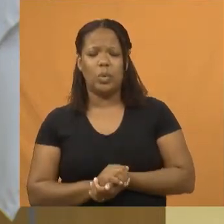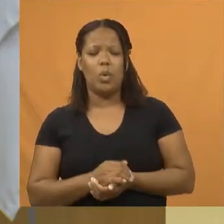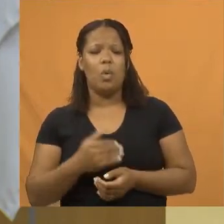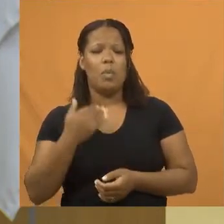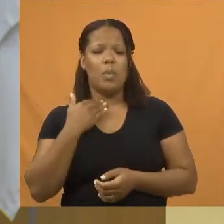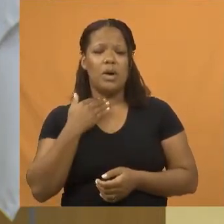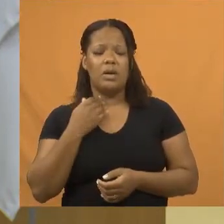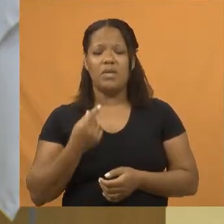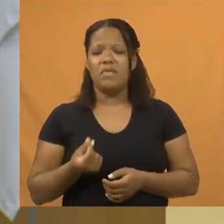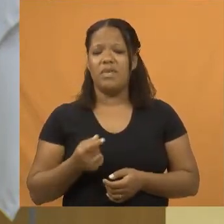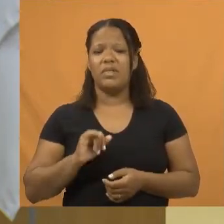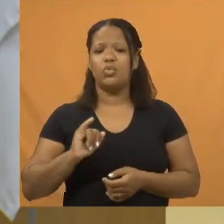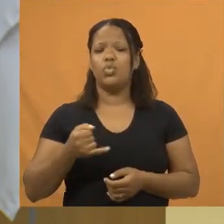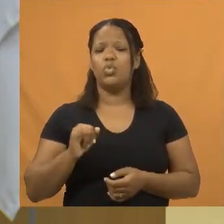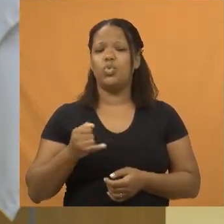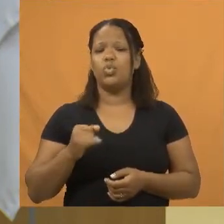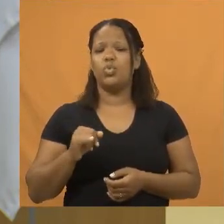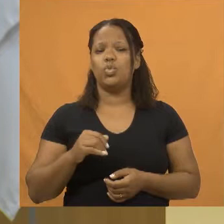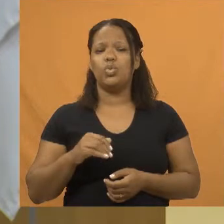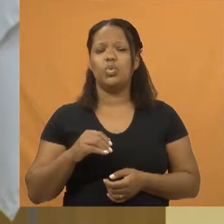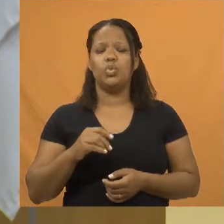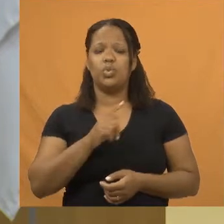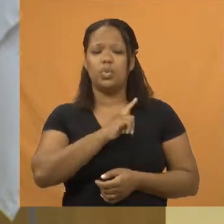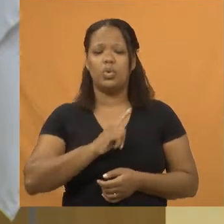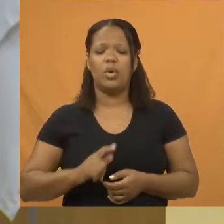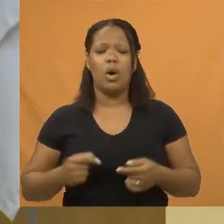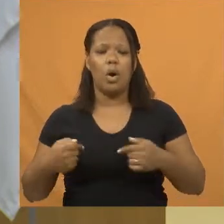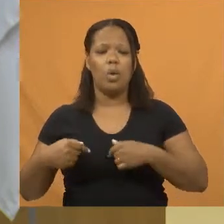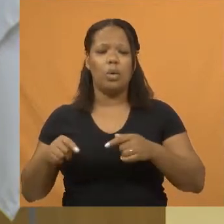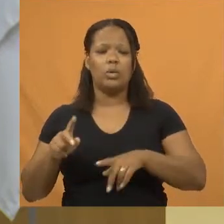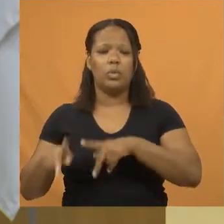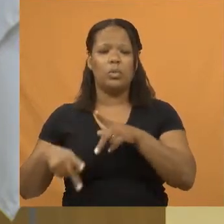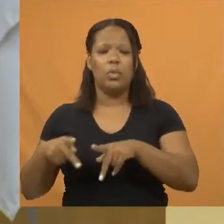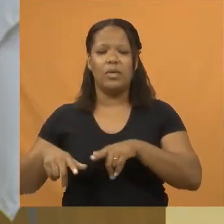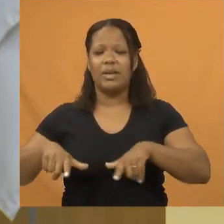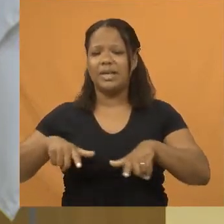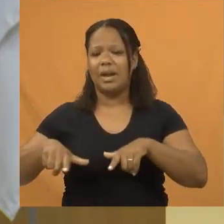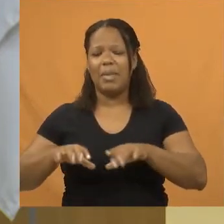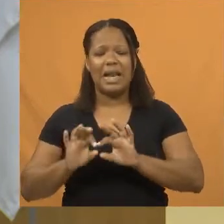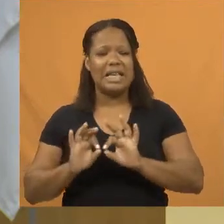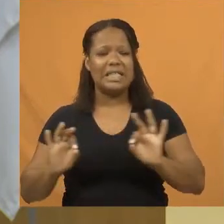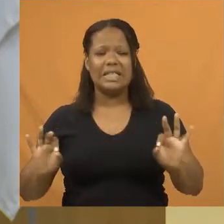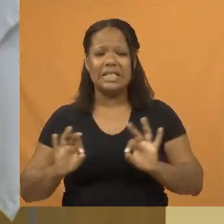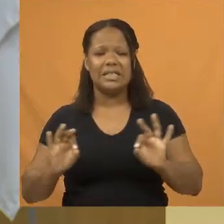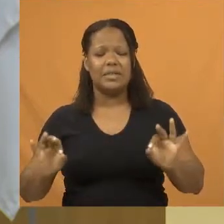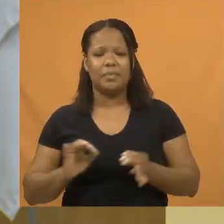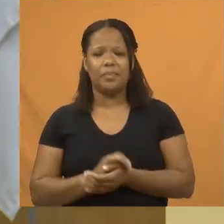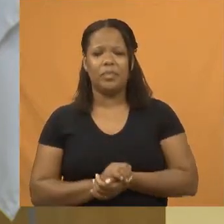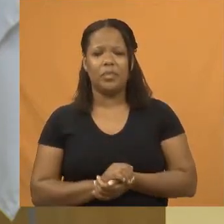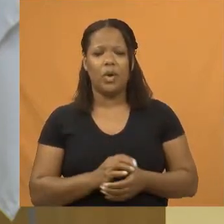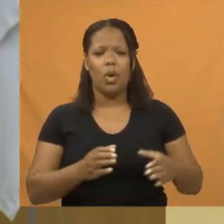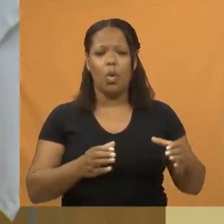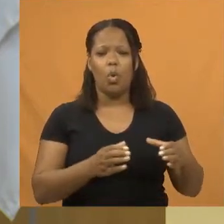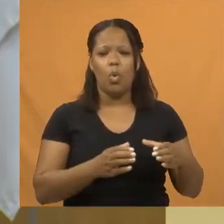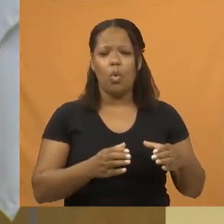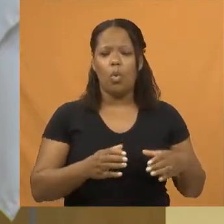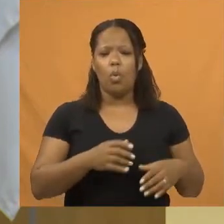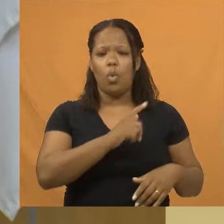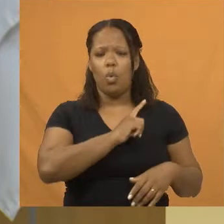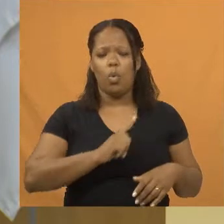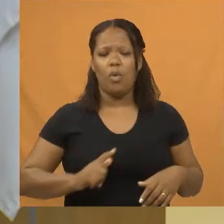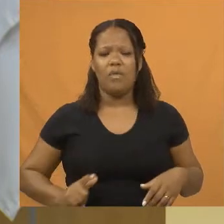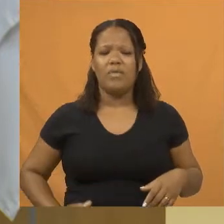daqueles que vivem de juros do governo, contra o povo trabalhador. É simples. O governo federal ele tem uma